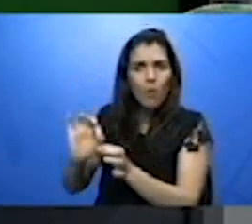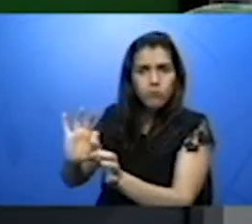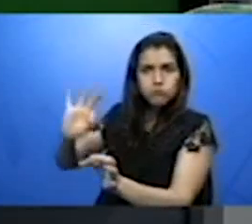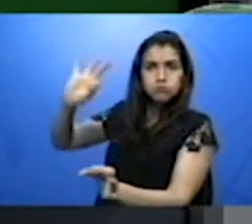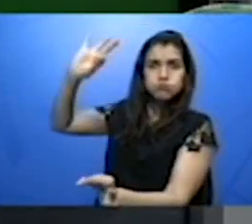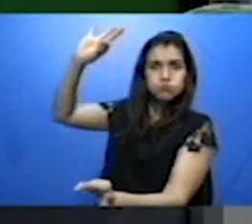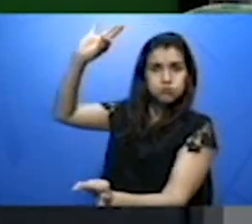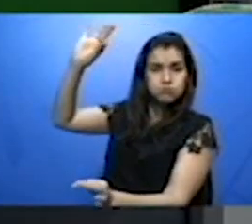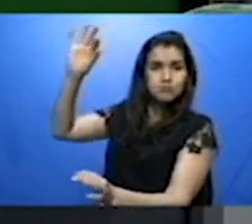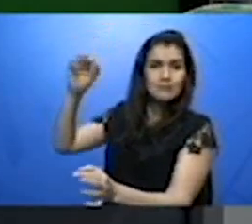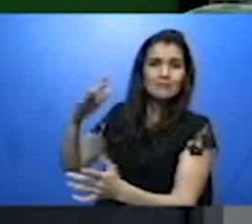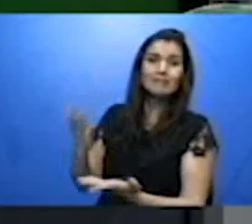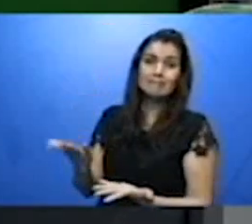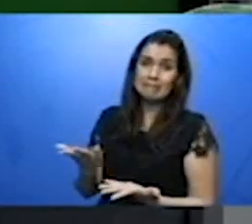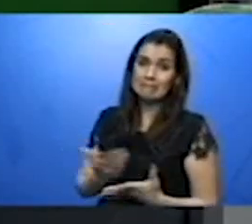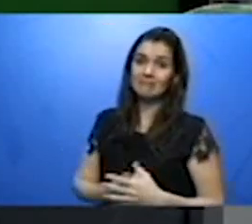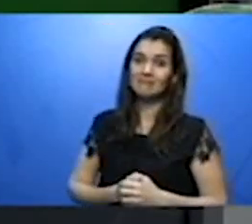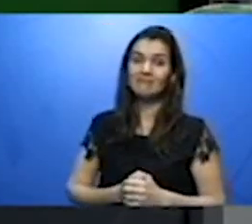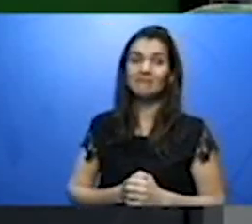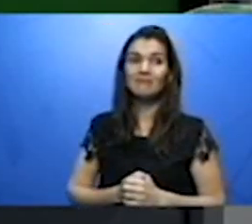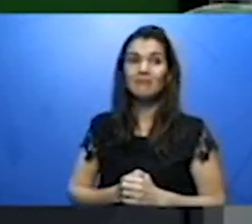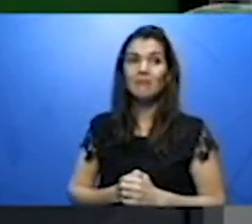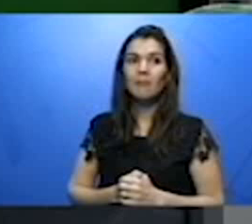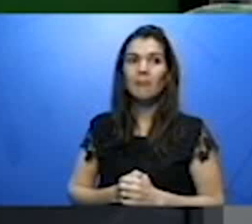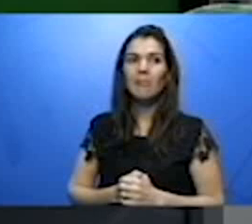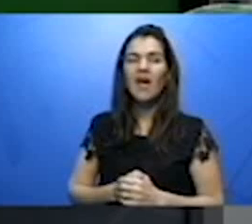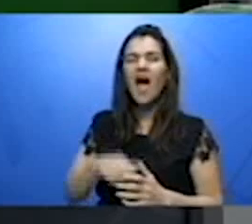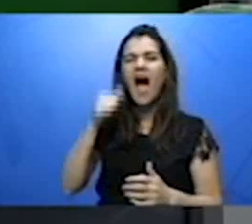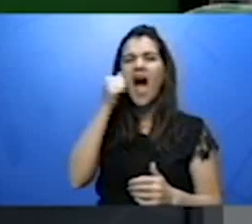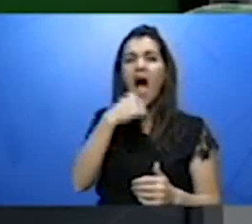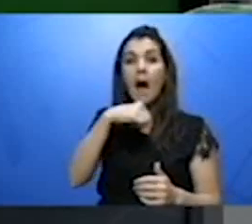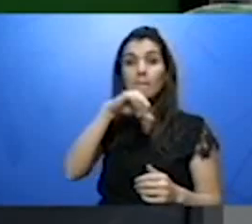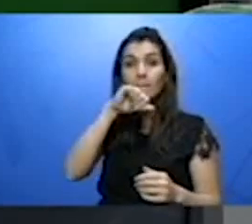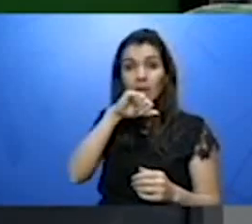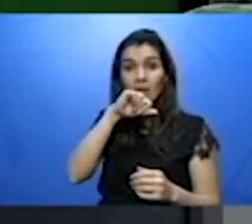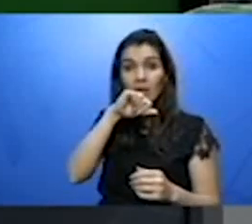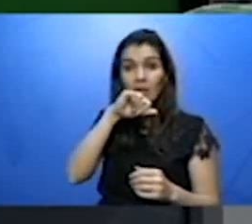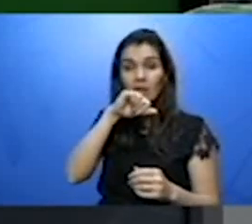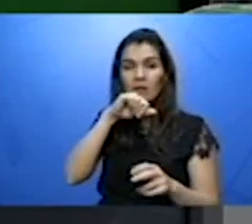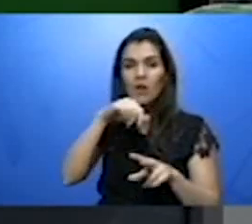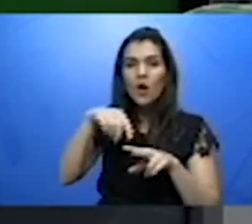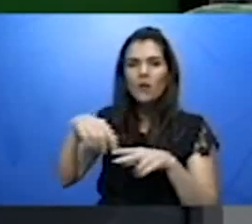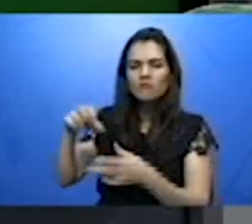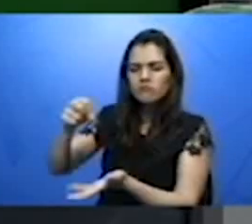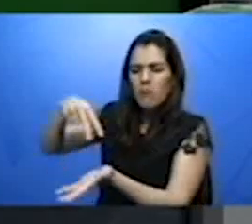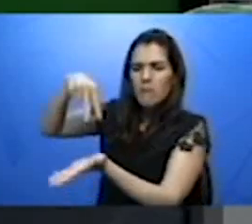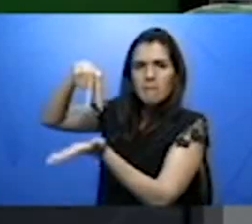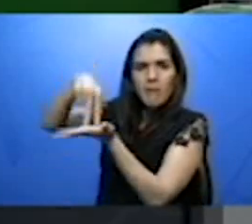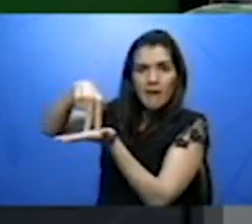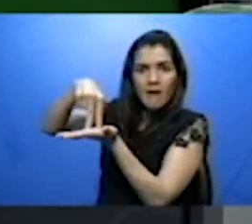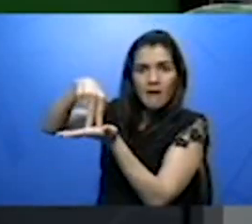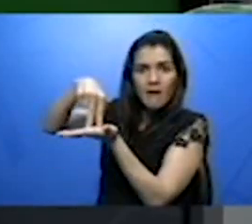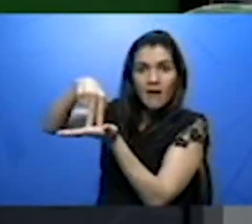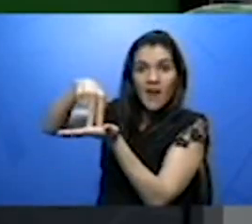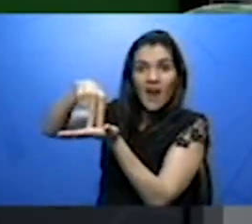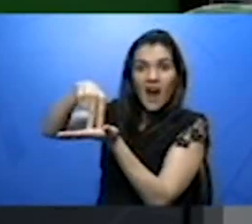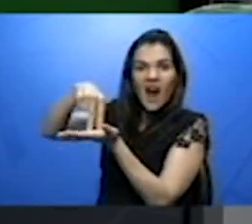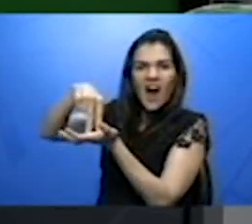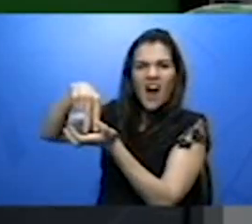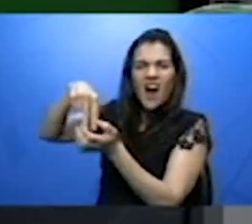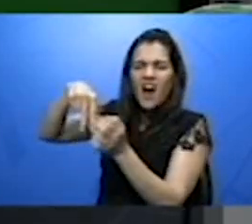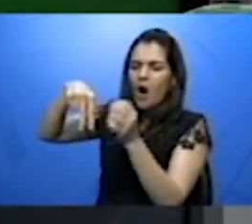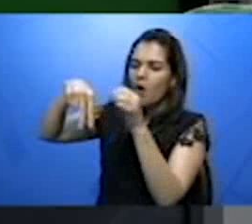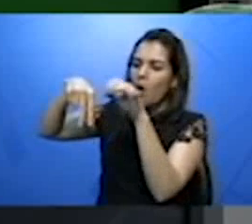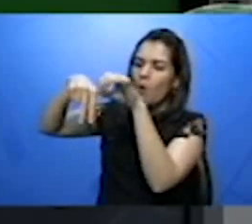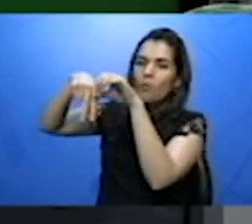né e quando a mãe está em pé durante o nascimento do filhote este